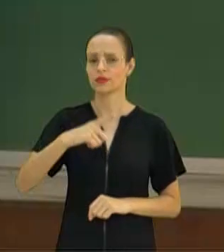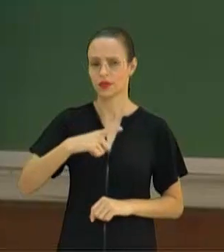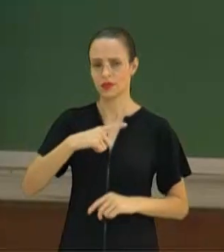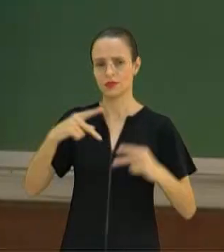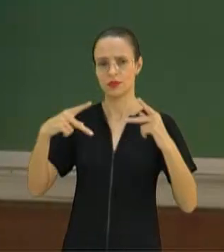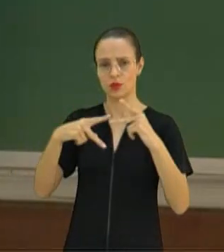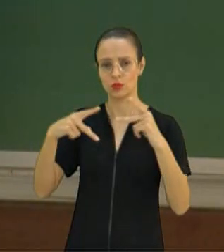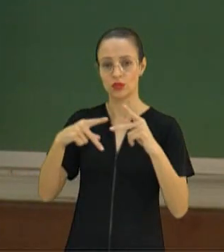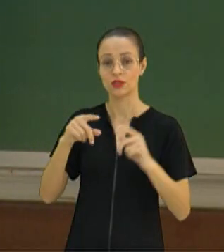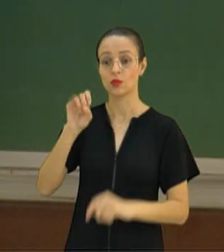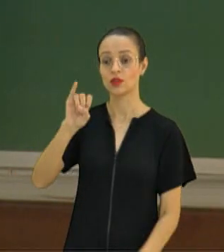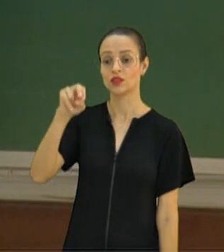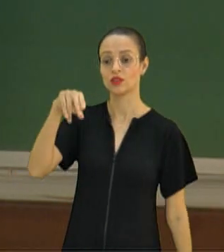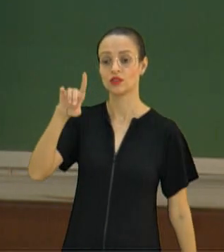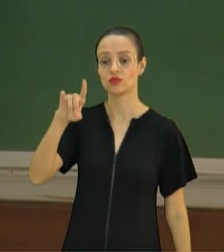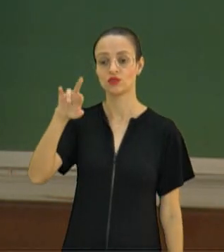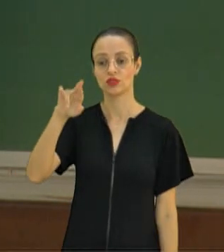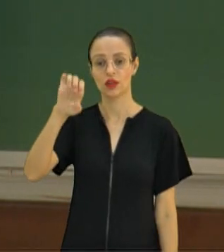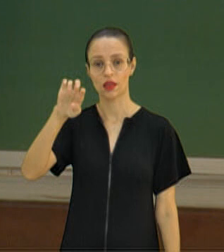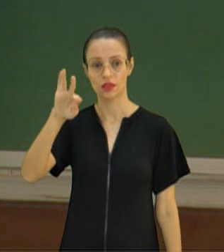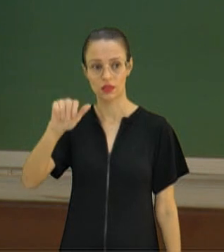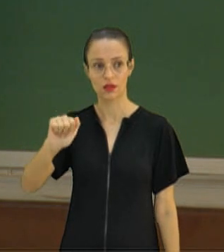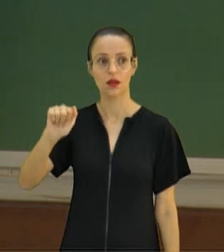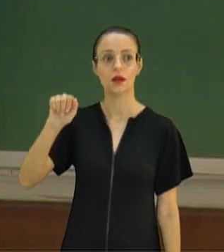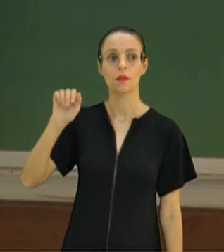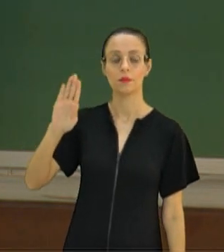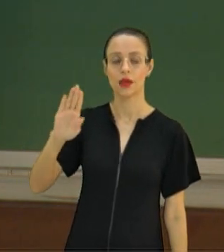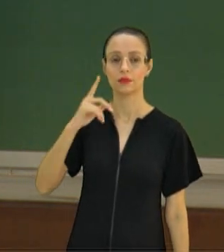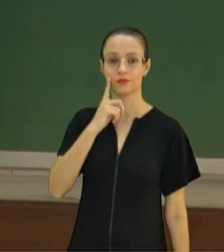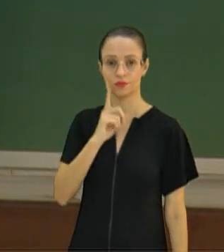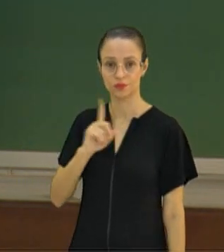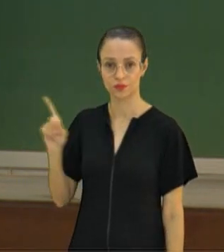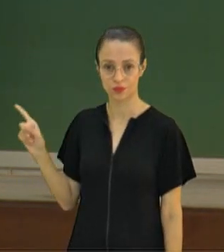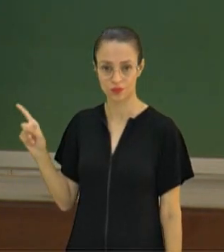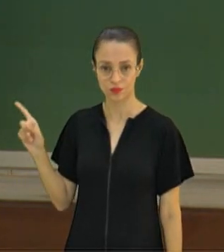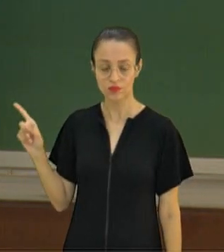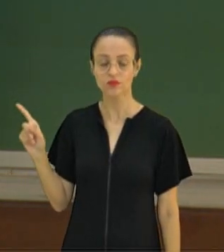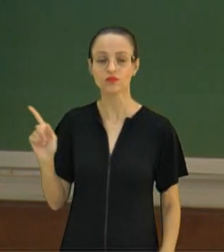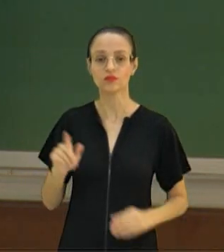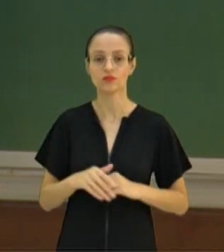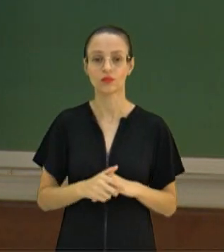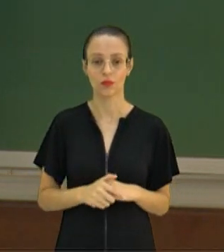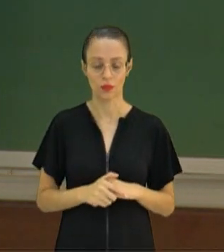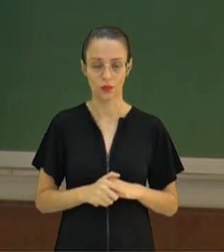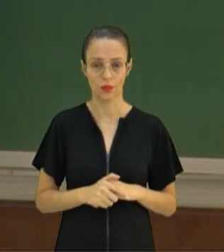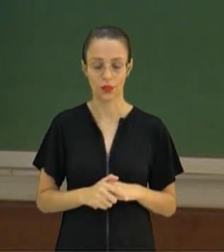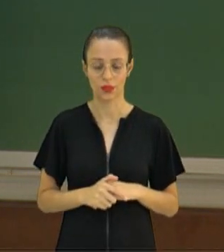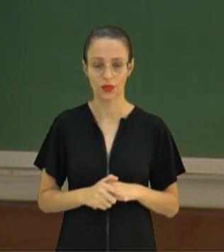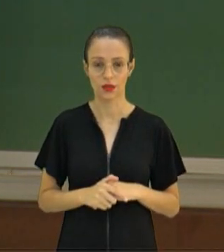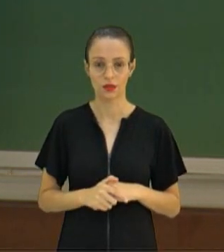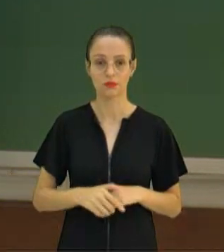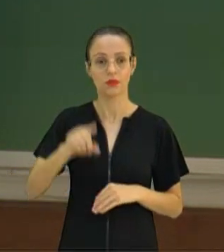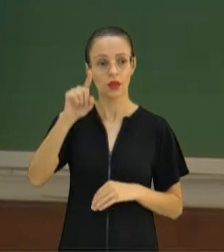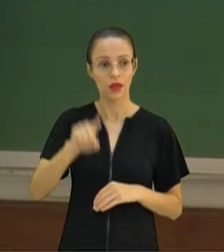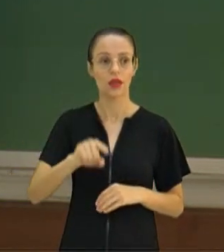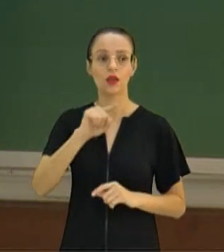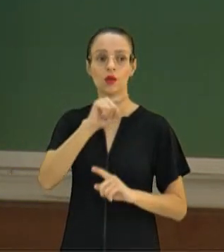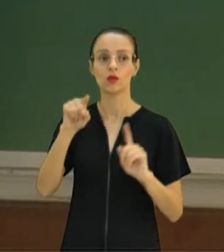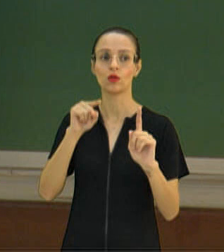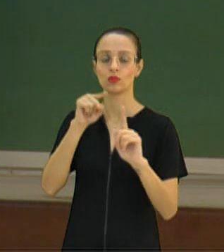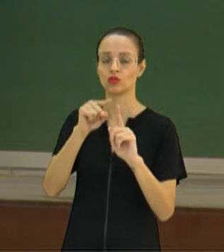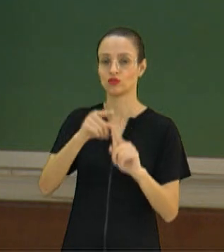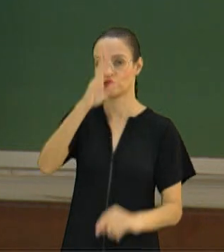B, se uma matéria era compartilhada muitas vezes, eles achavam que necessariamente era real, é